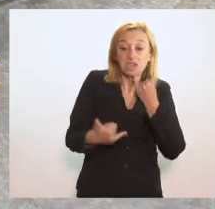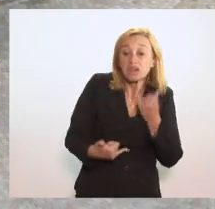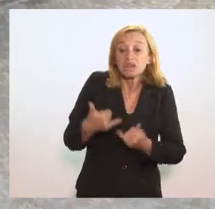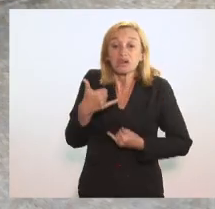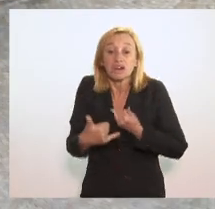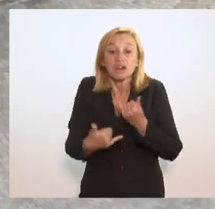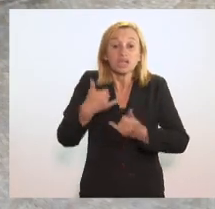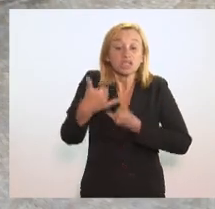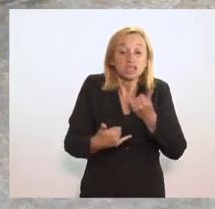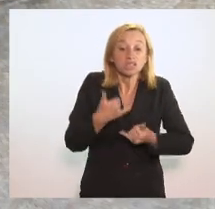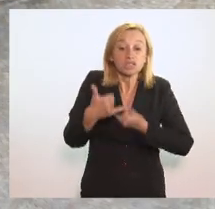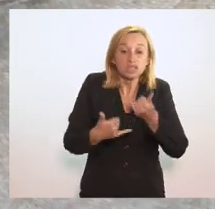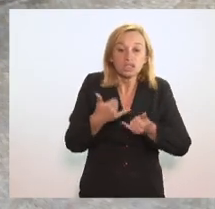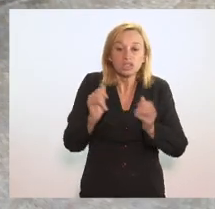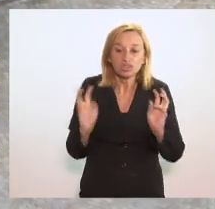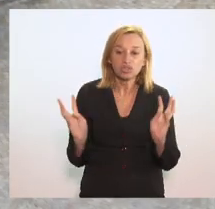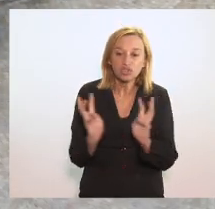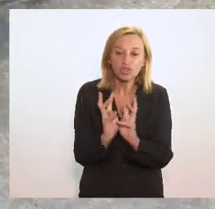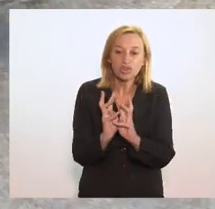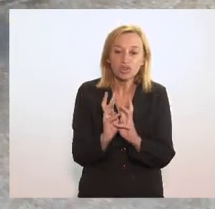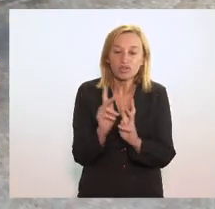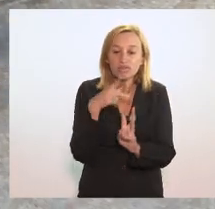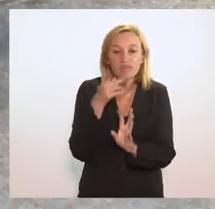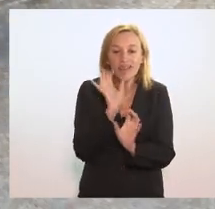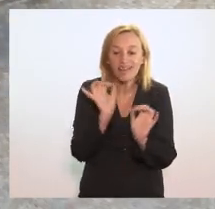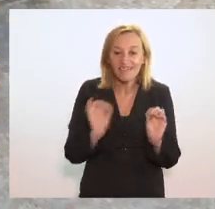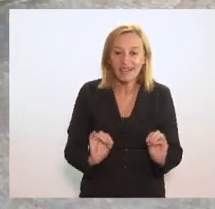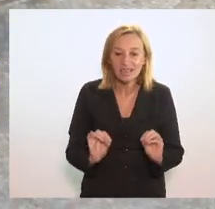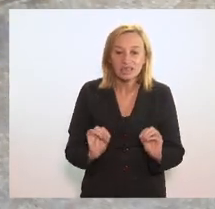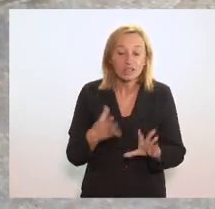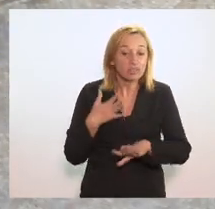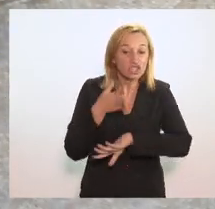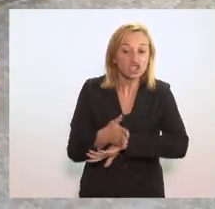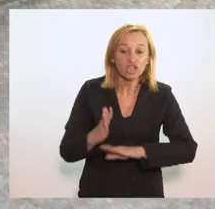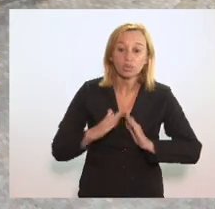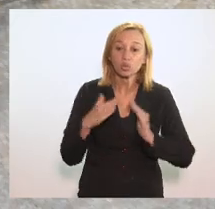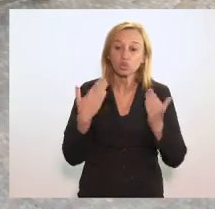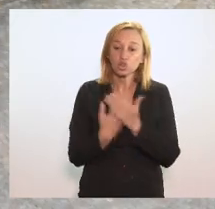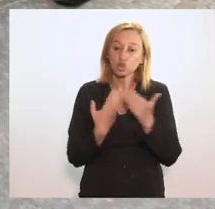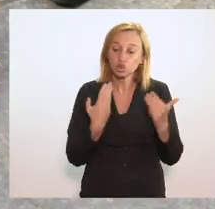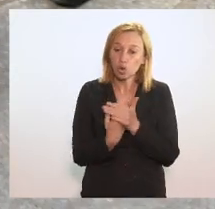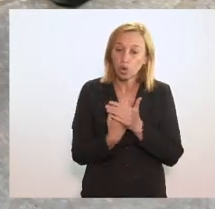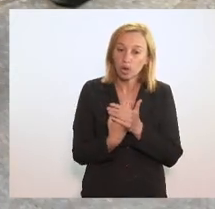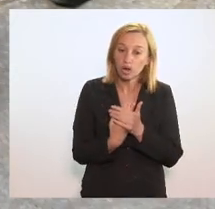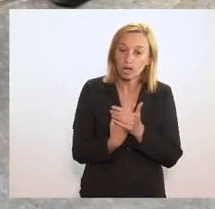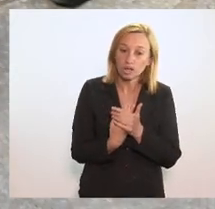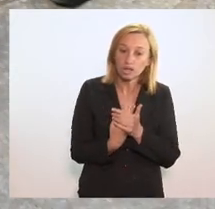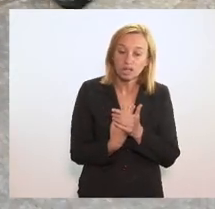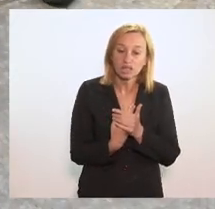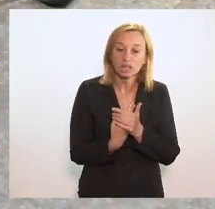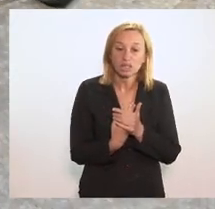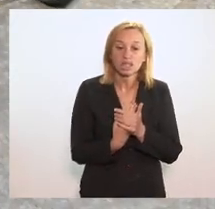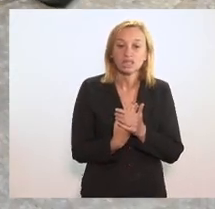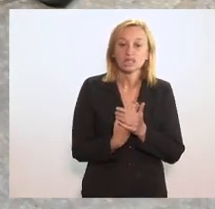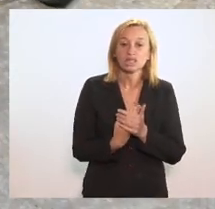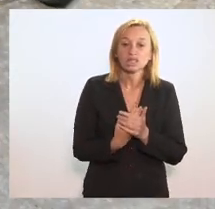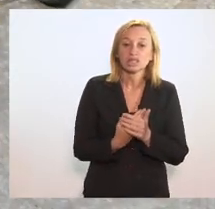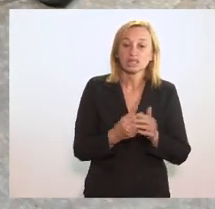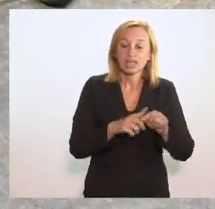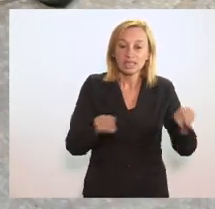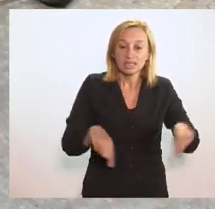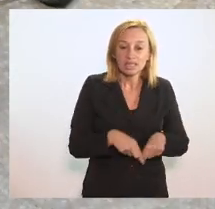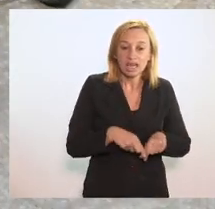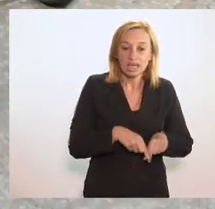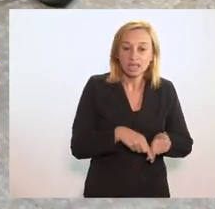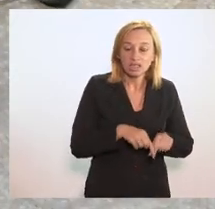mundo um por cima do outro e ninguém fala nada. Quando você chega numa escola, aí as salas de aulas, todas